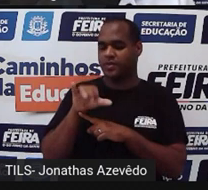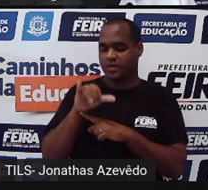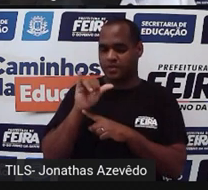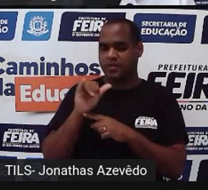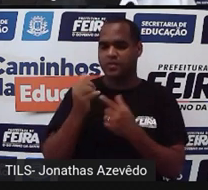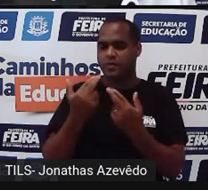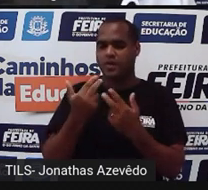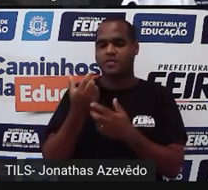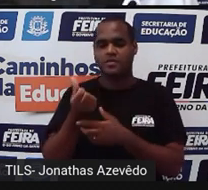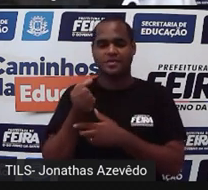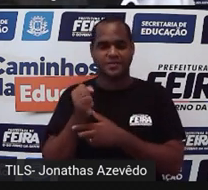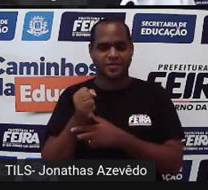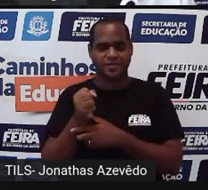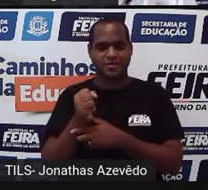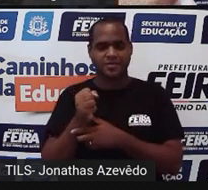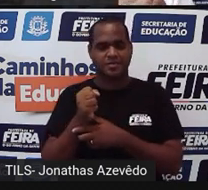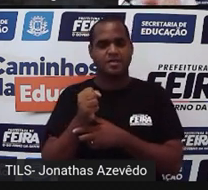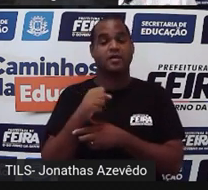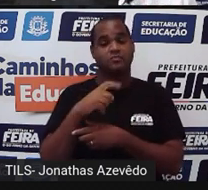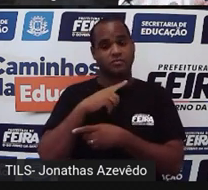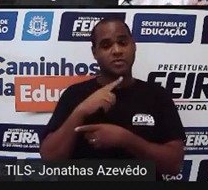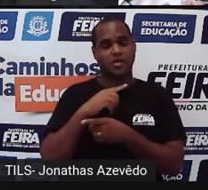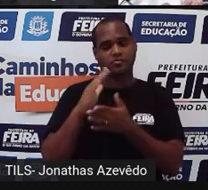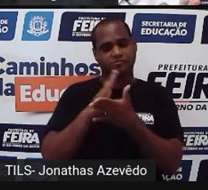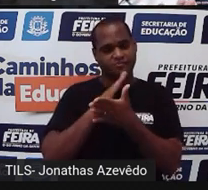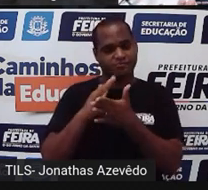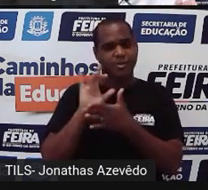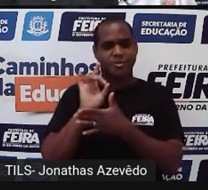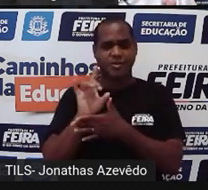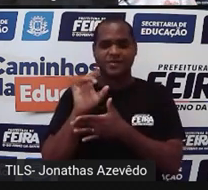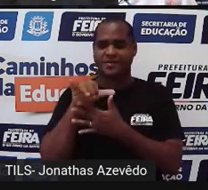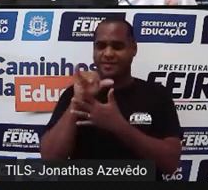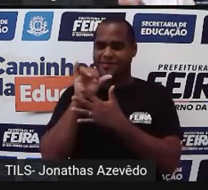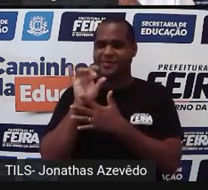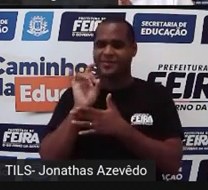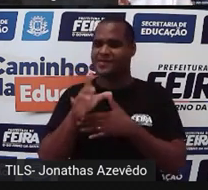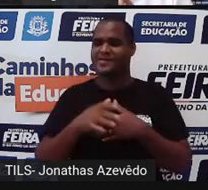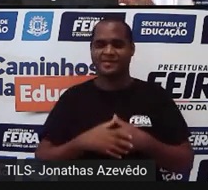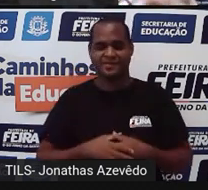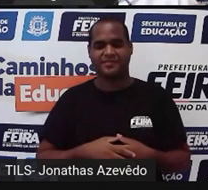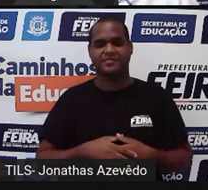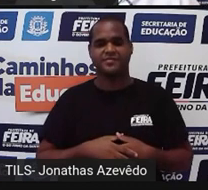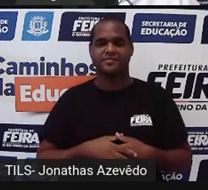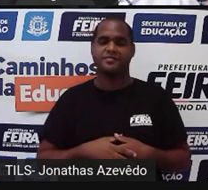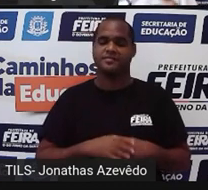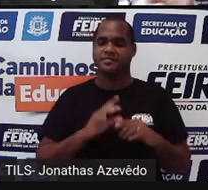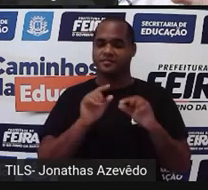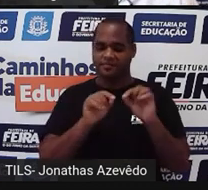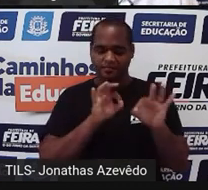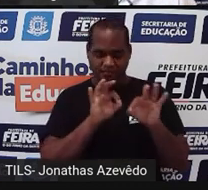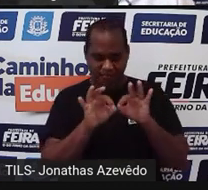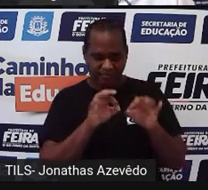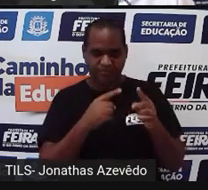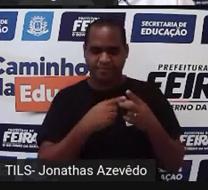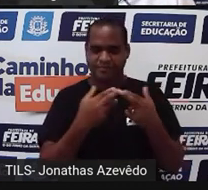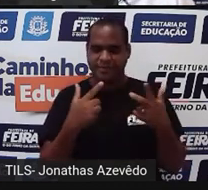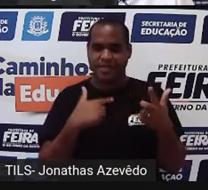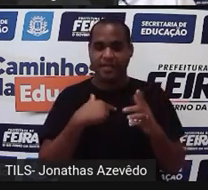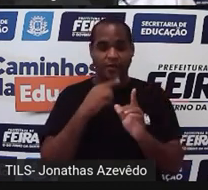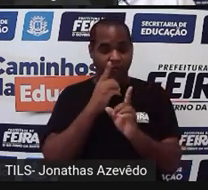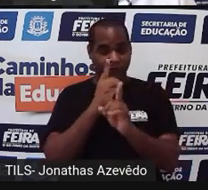68. Eu tenho uma equação só na incógnita Y agora. Então, resolvendo ela, eu acho o valor de